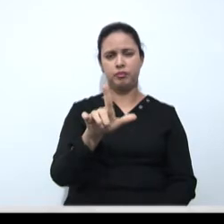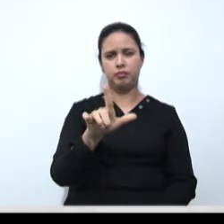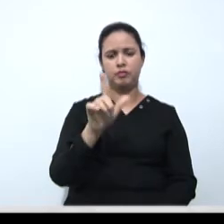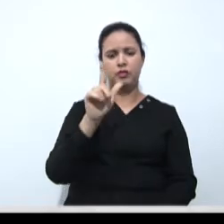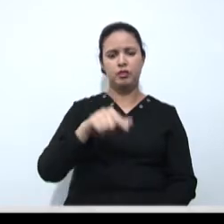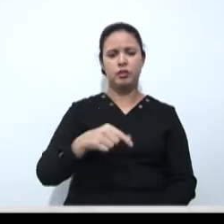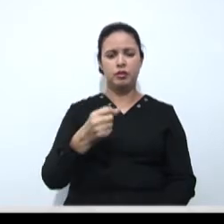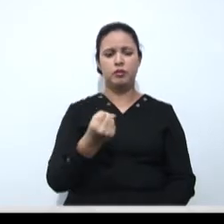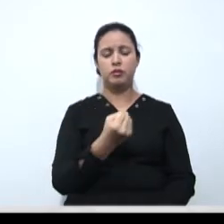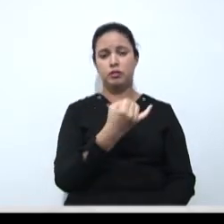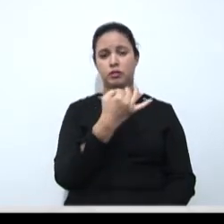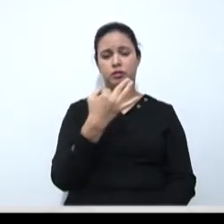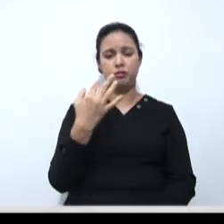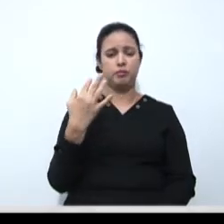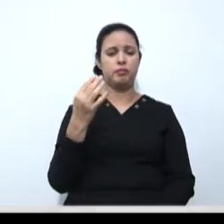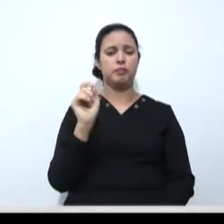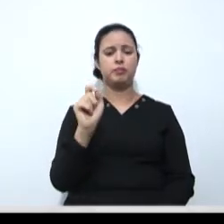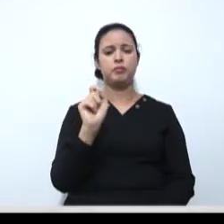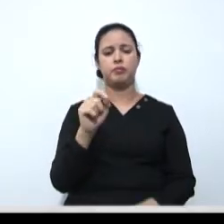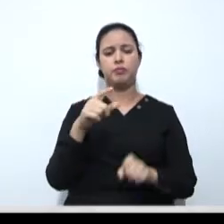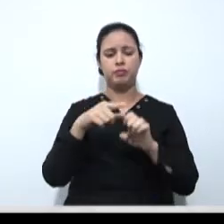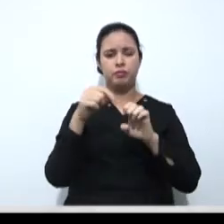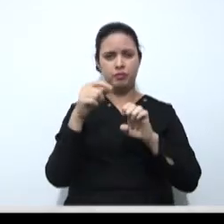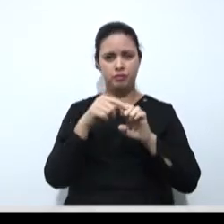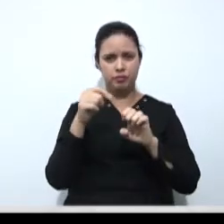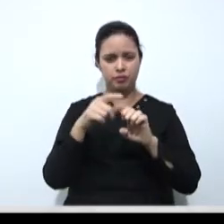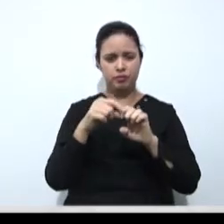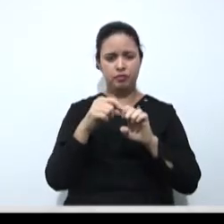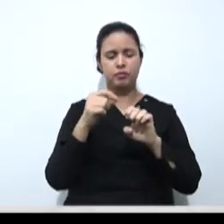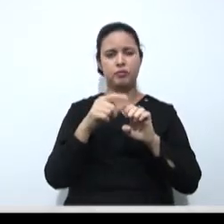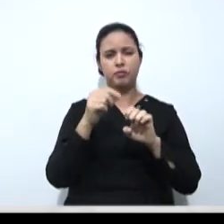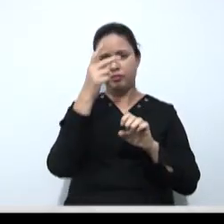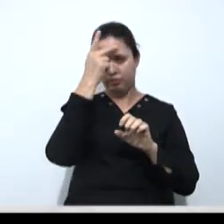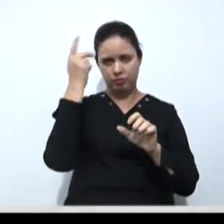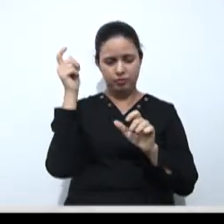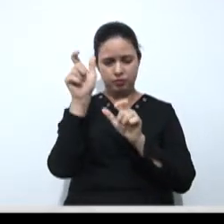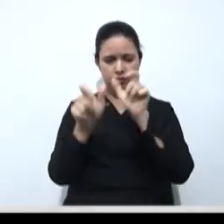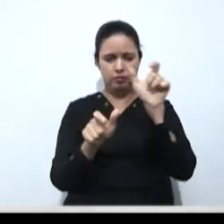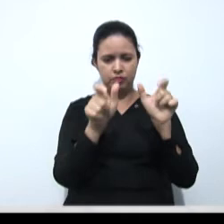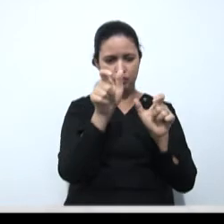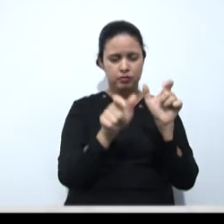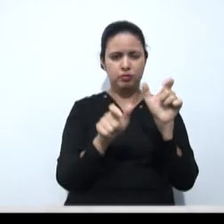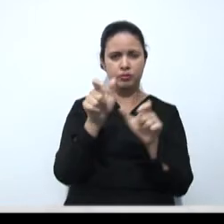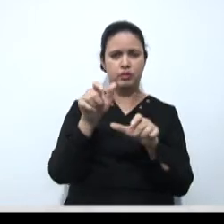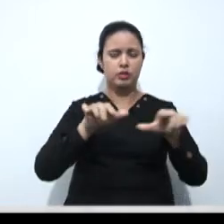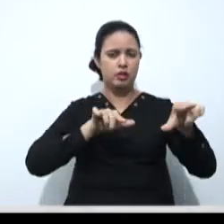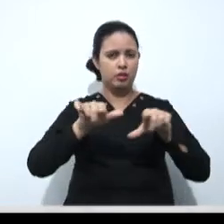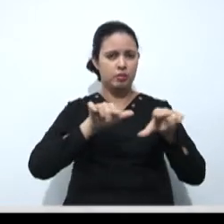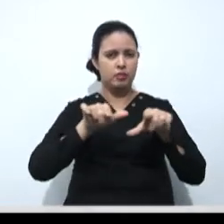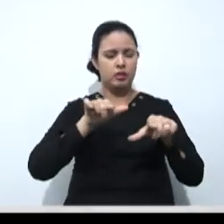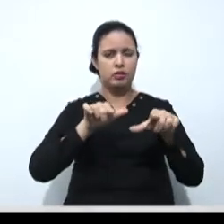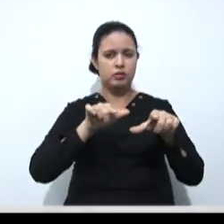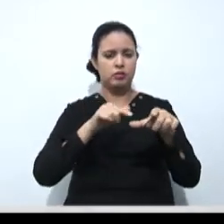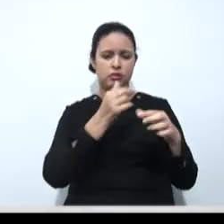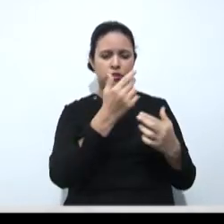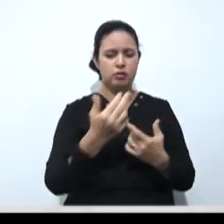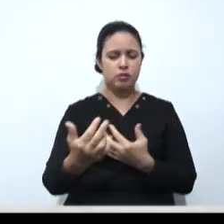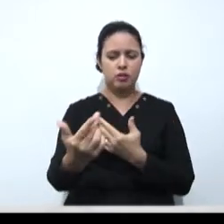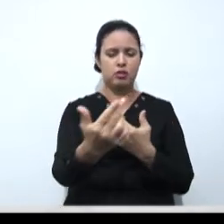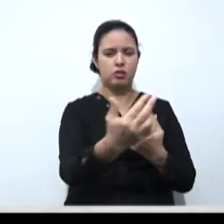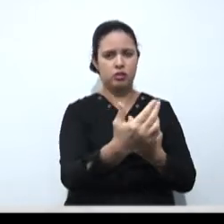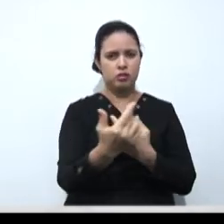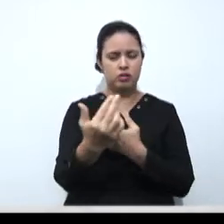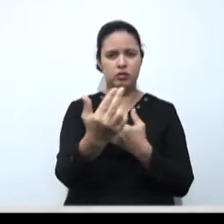é a quantidade significativa de empreendimentos e indivíduos que atuam na mesma atividade